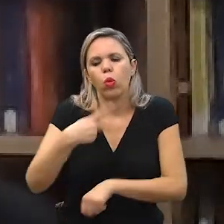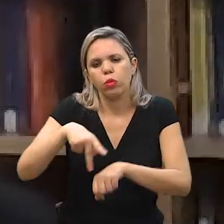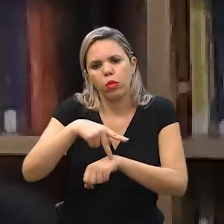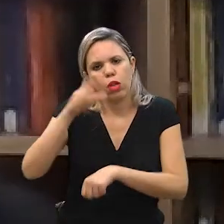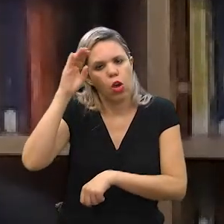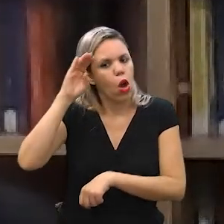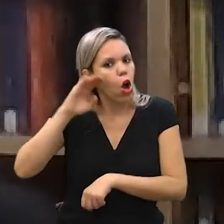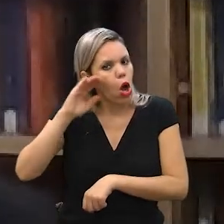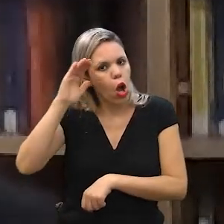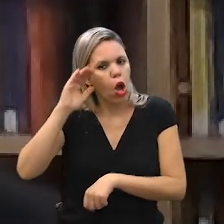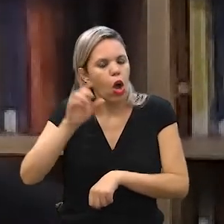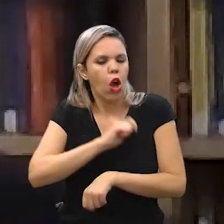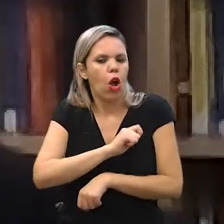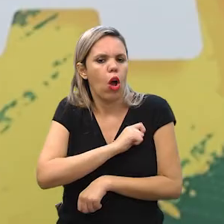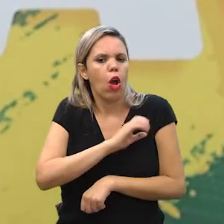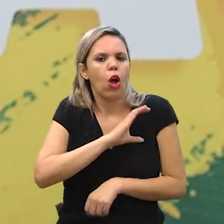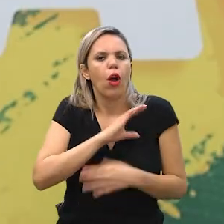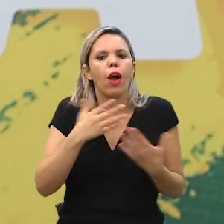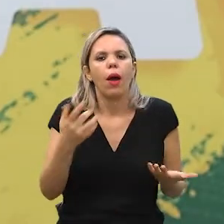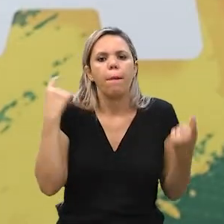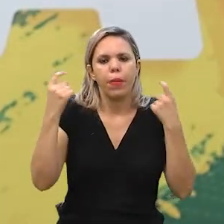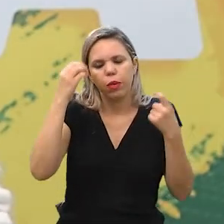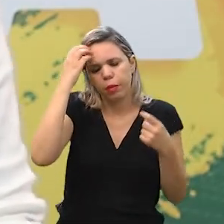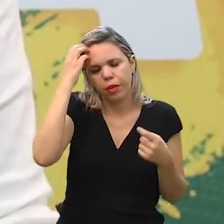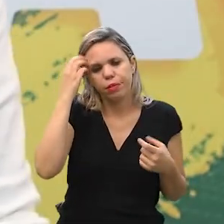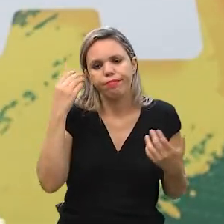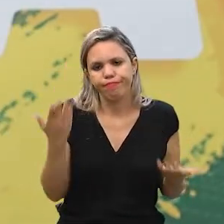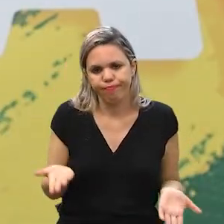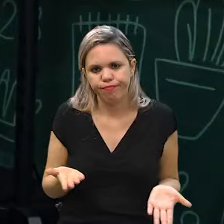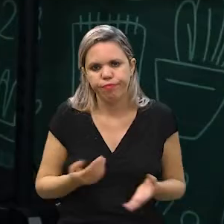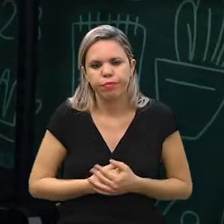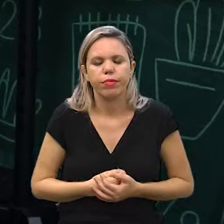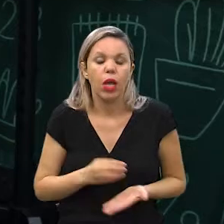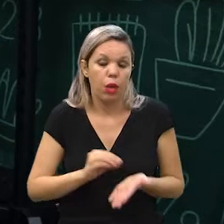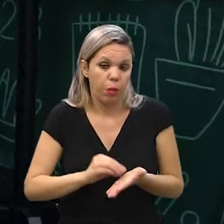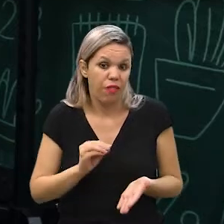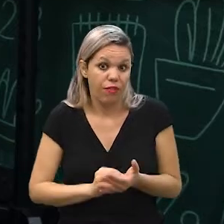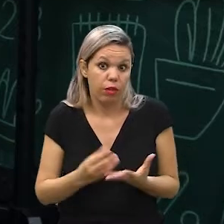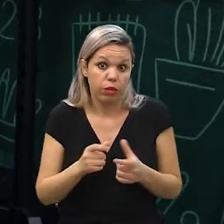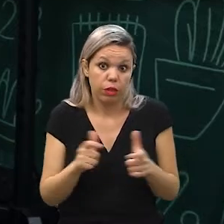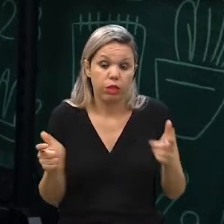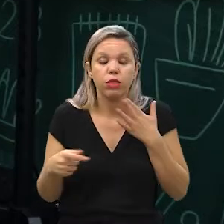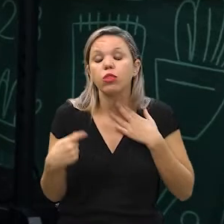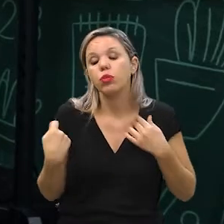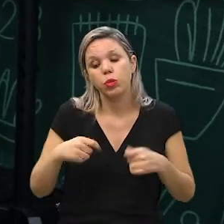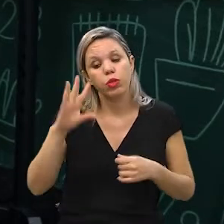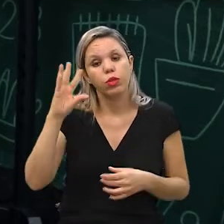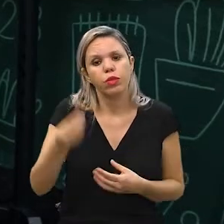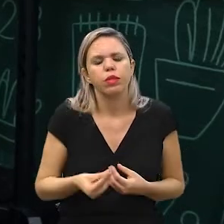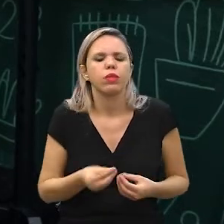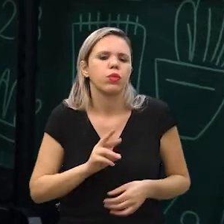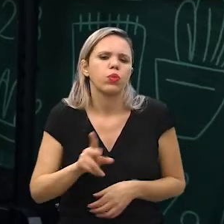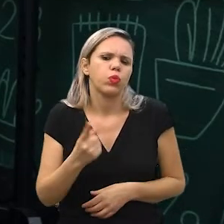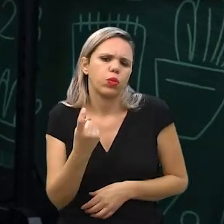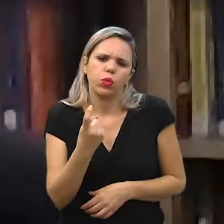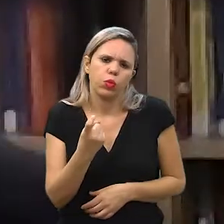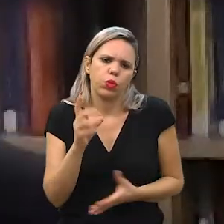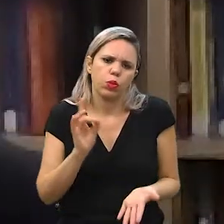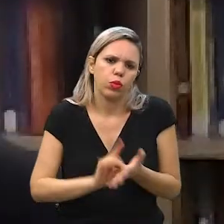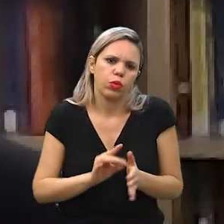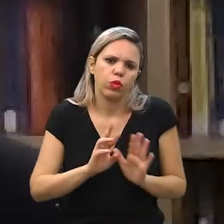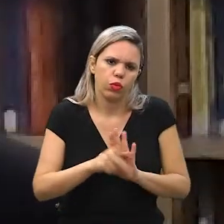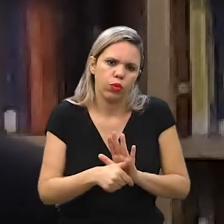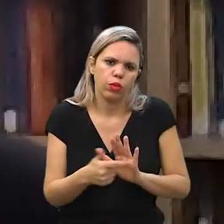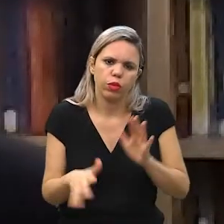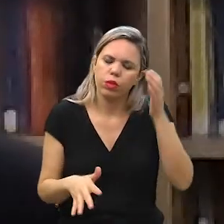dos países do Canadá. É preocupante mesmo, né? É um gap grande e a gente precisa entender isso. E não é um único fator, são